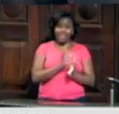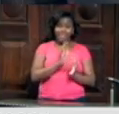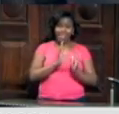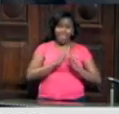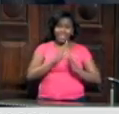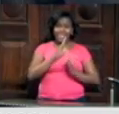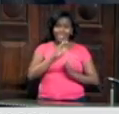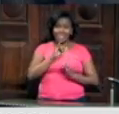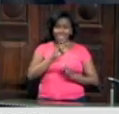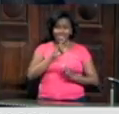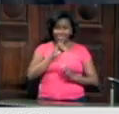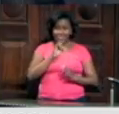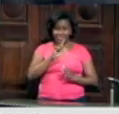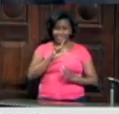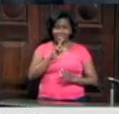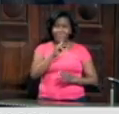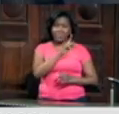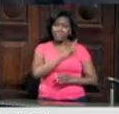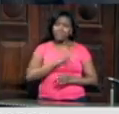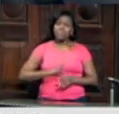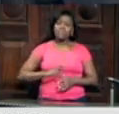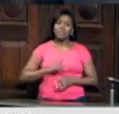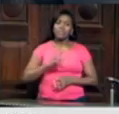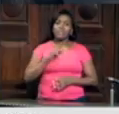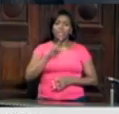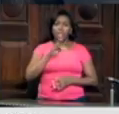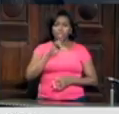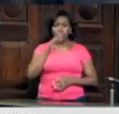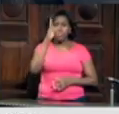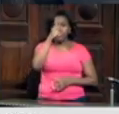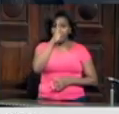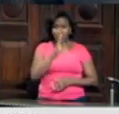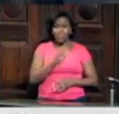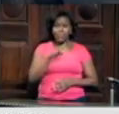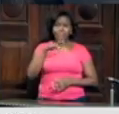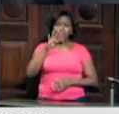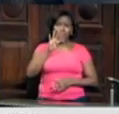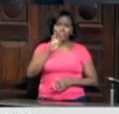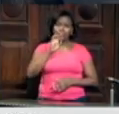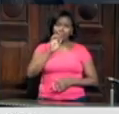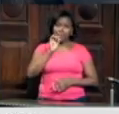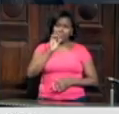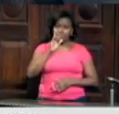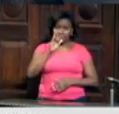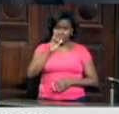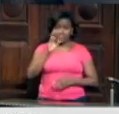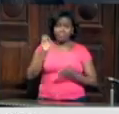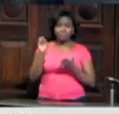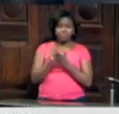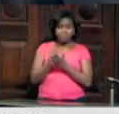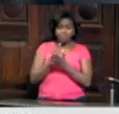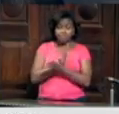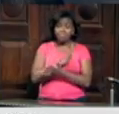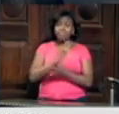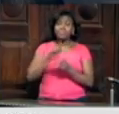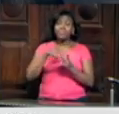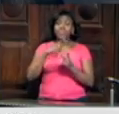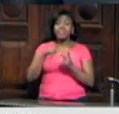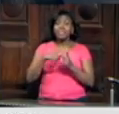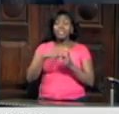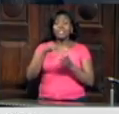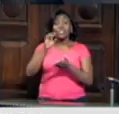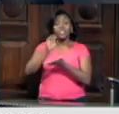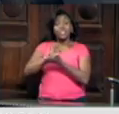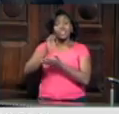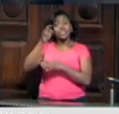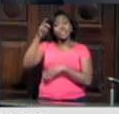do presidente, do excelentíssimo senhor presidente da República, Michel Temer. Mensagem da Casa Civil do Governo do Estado de São Paulo, em